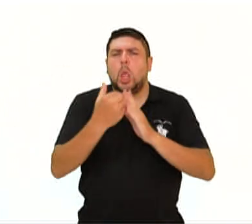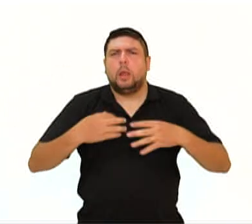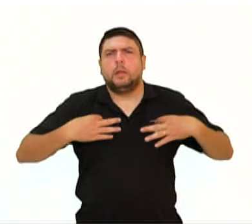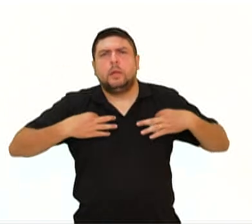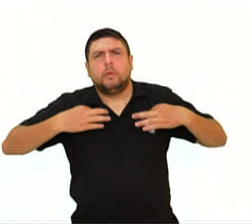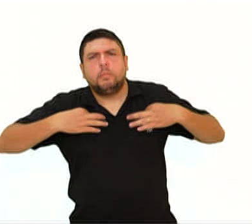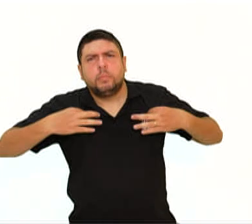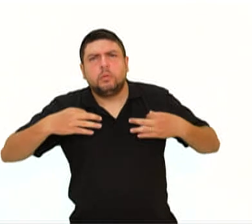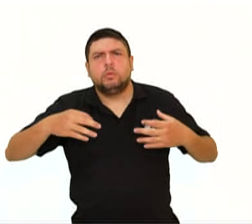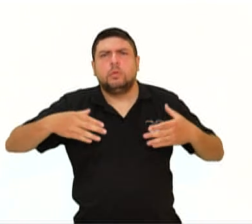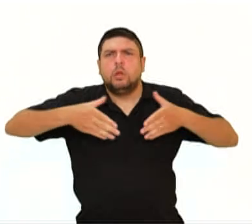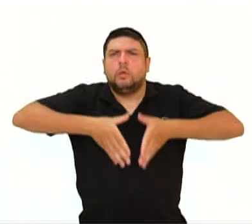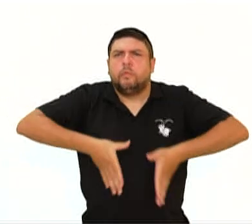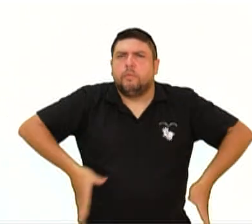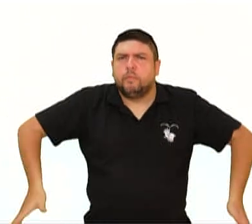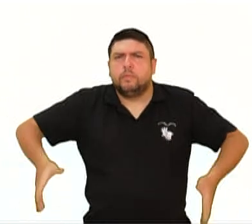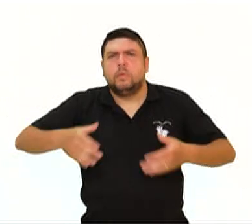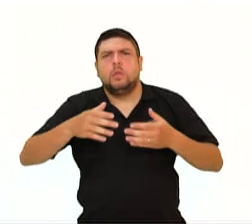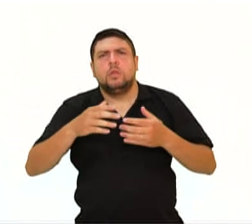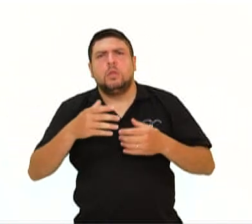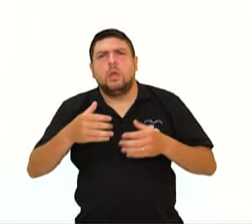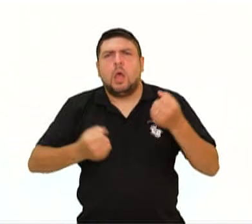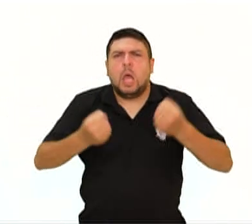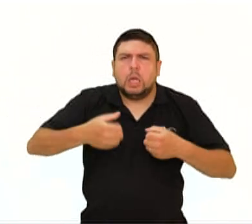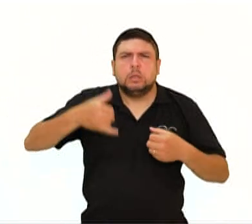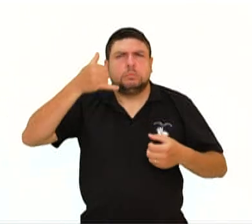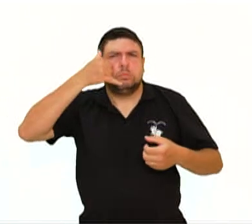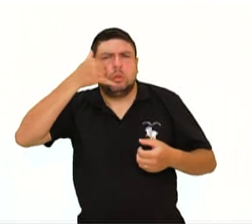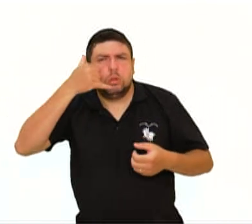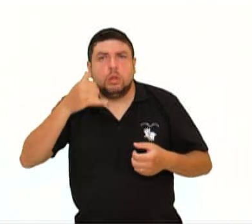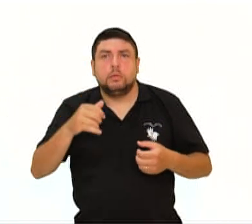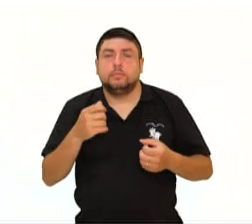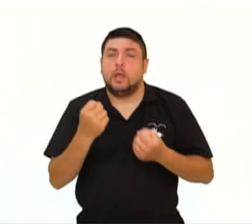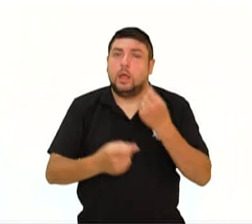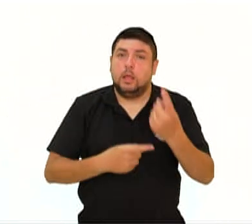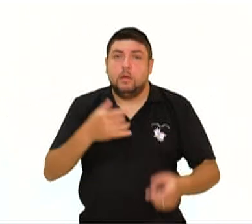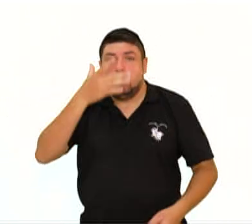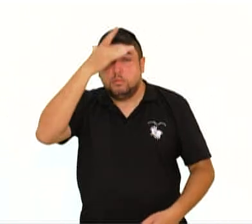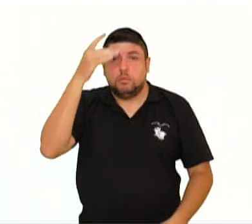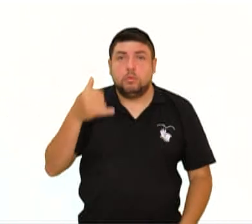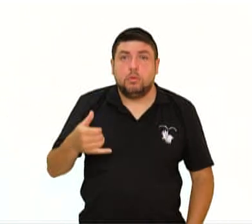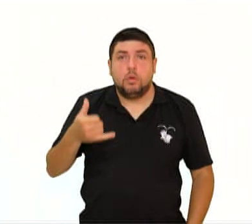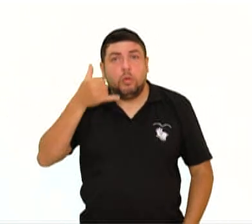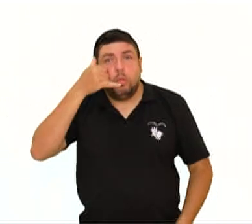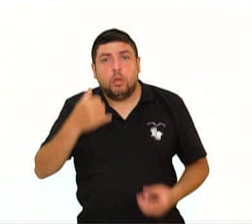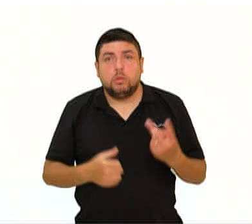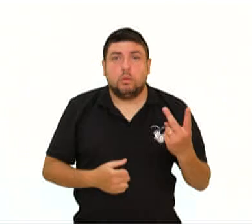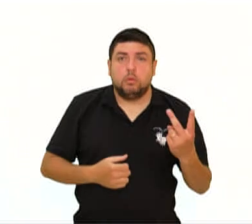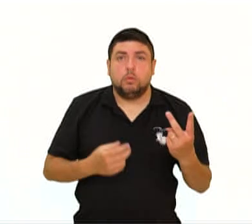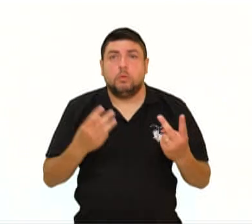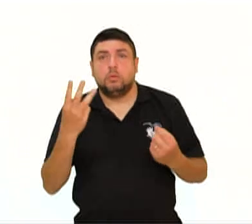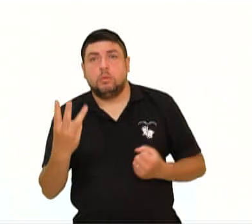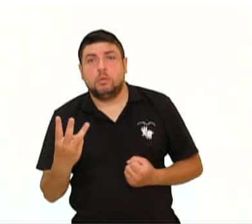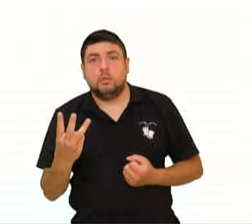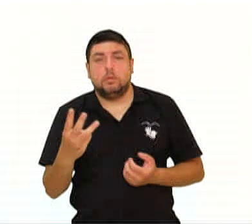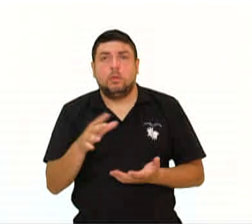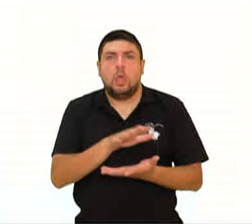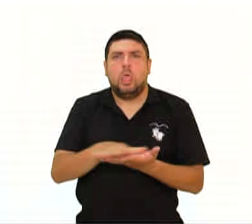o carro, é os celulares, né? Às vezes tem pessoa que tem 2, 3, isso é o consumismo.